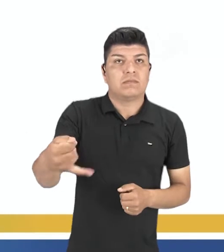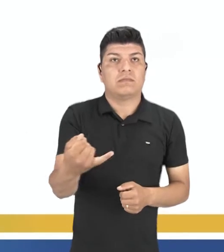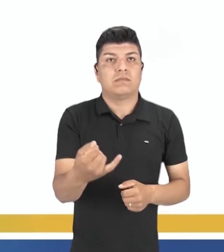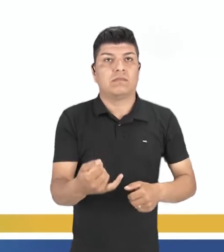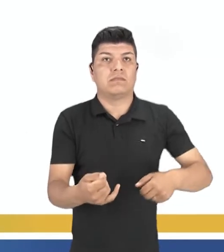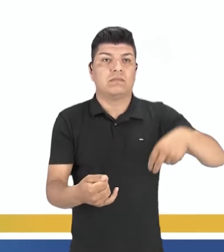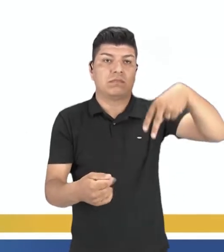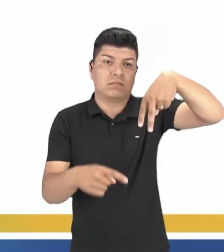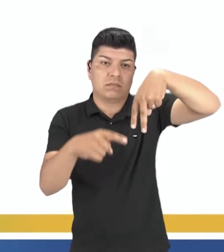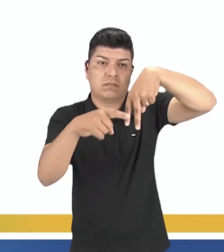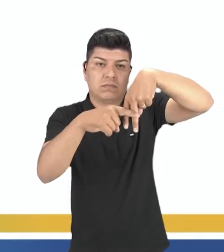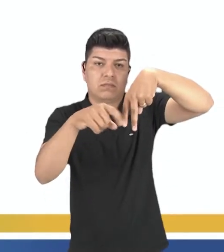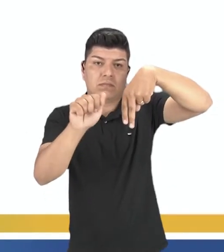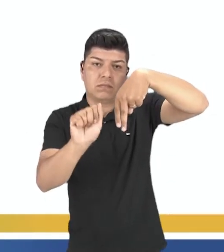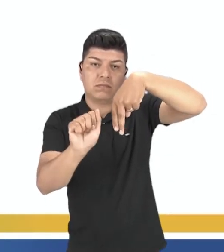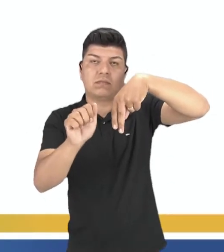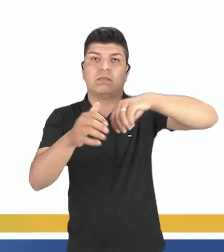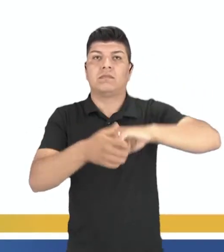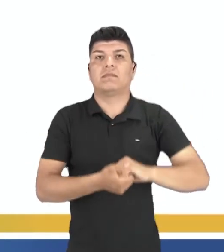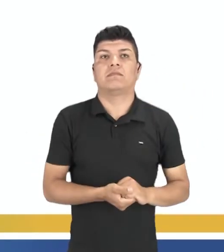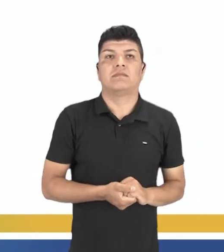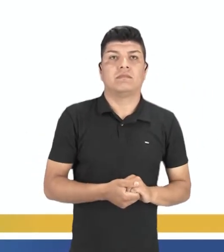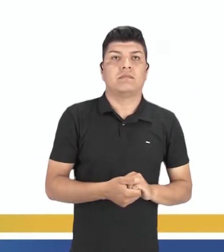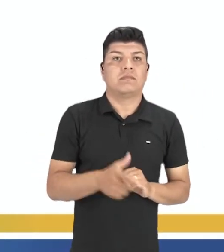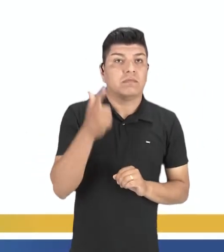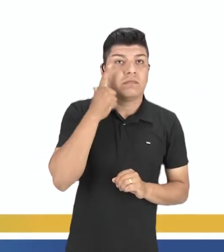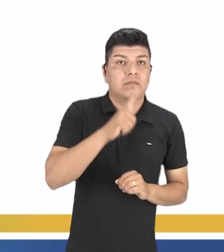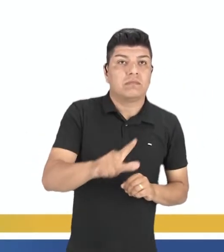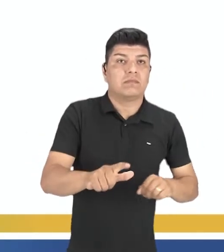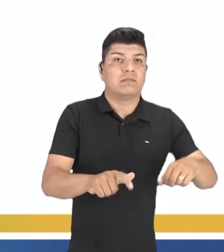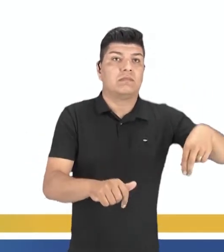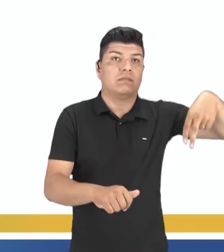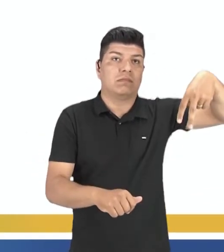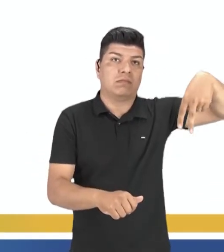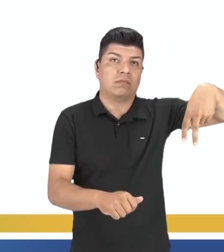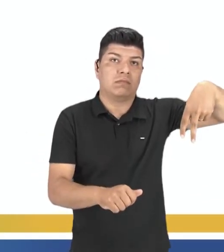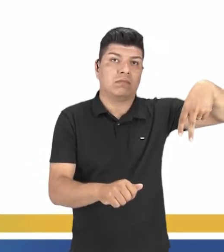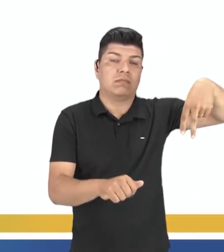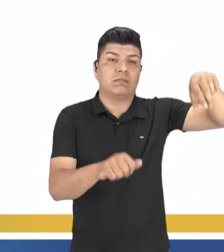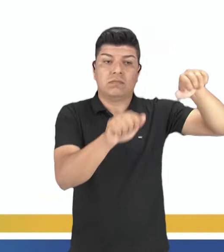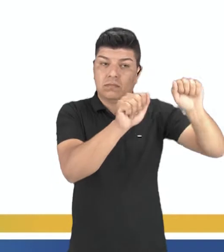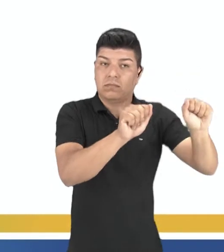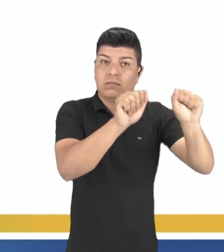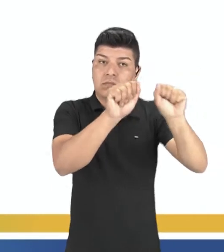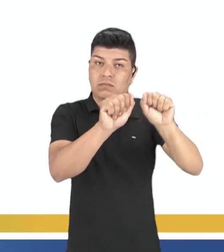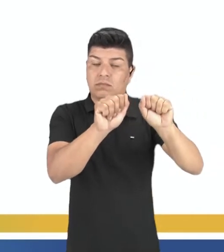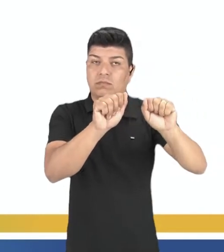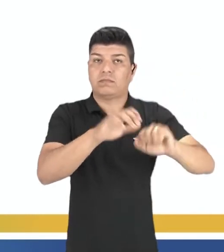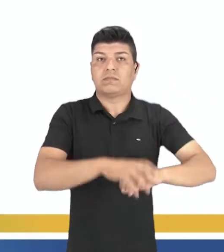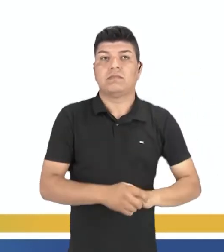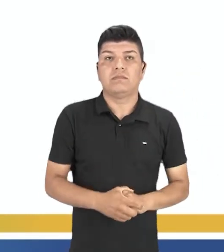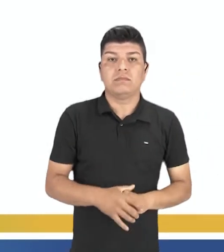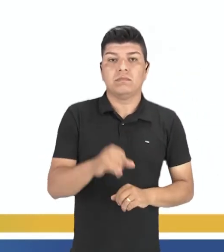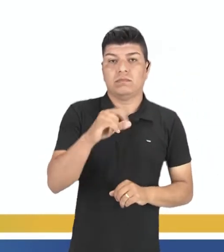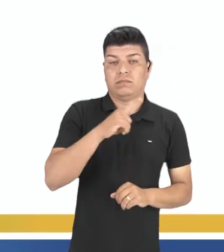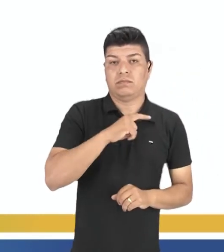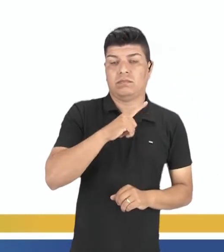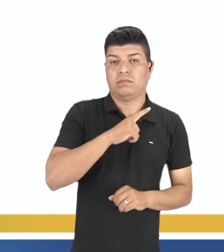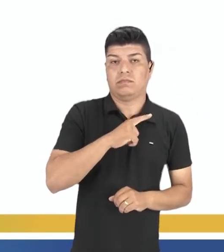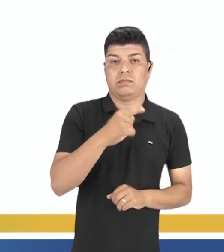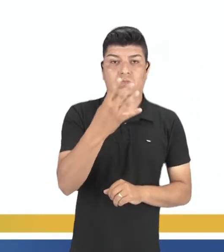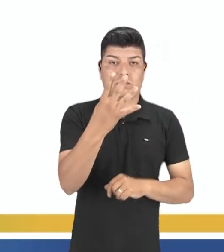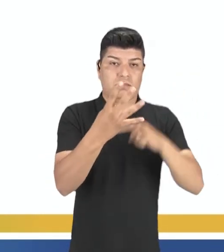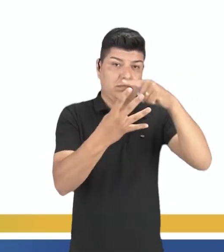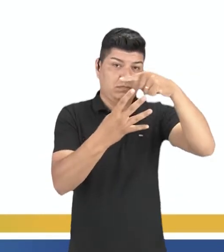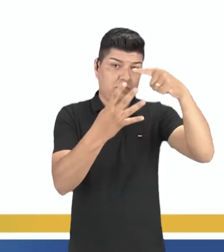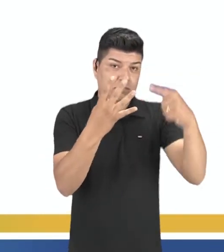azão, azinho e qual a chance de acontecer azinho, azinho, Então, por exemplo, se eu tenho 4 indivíduos dentro